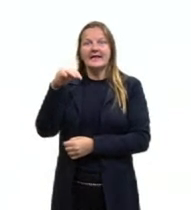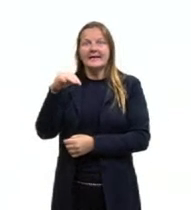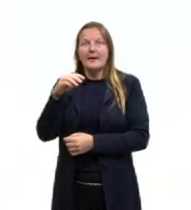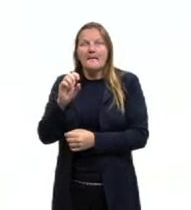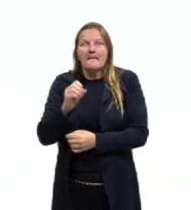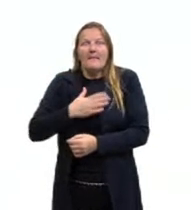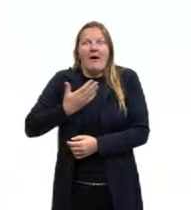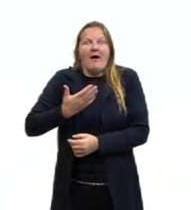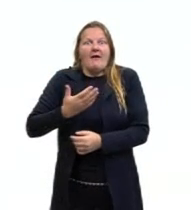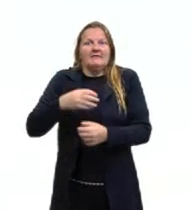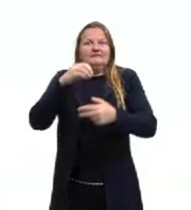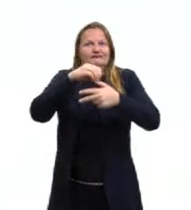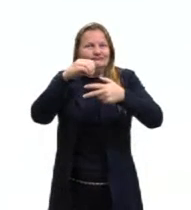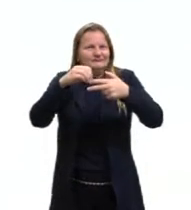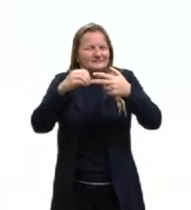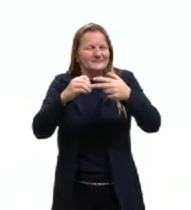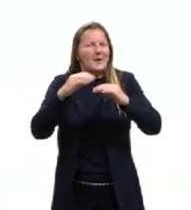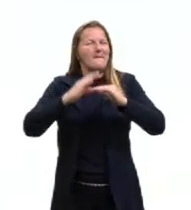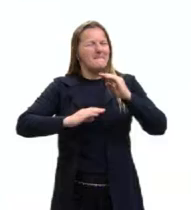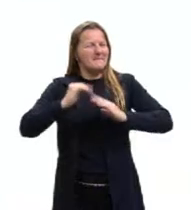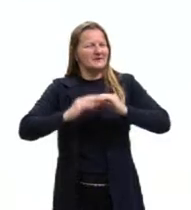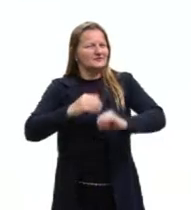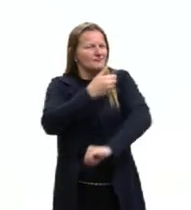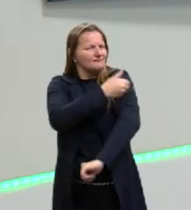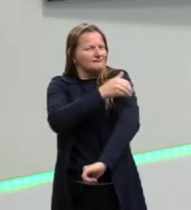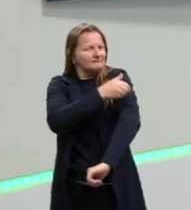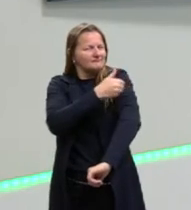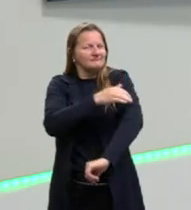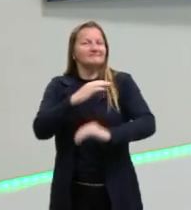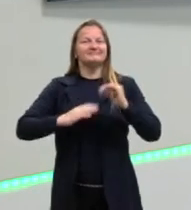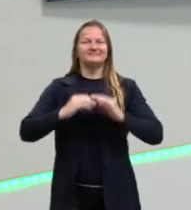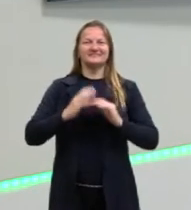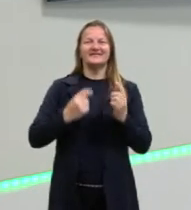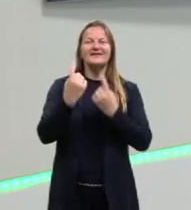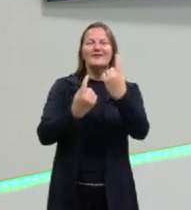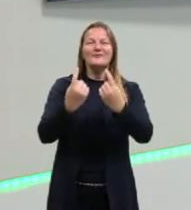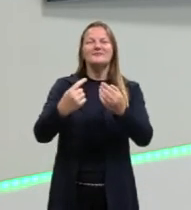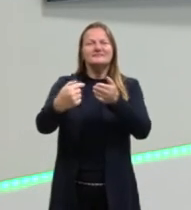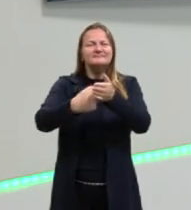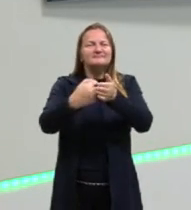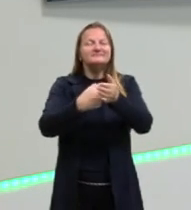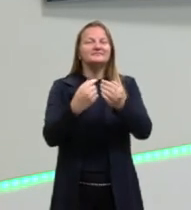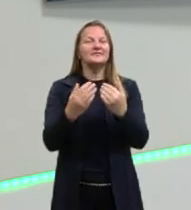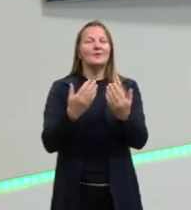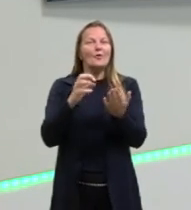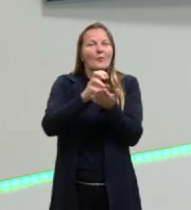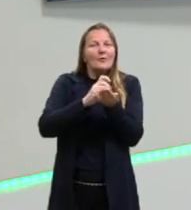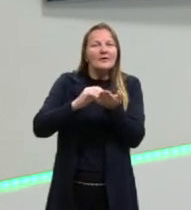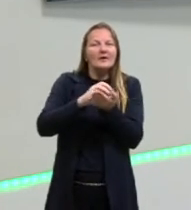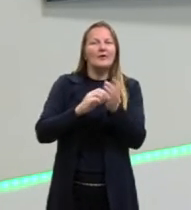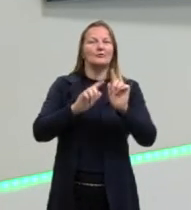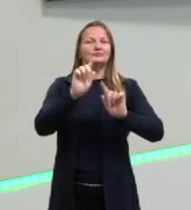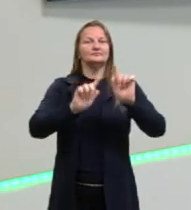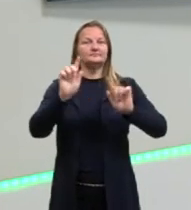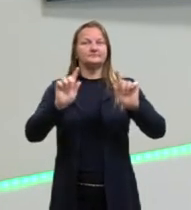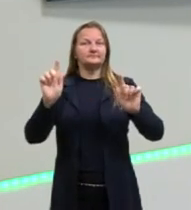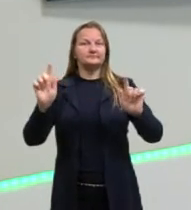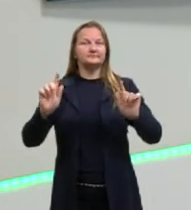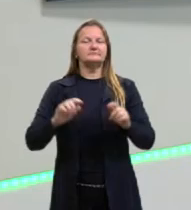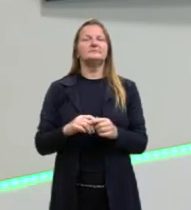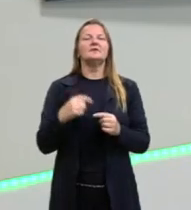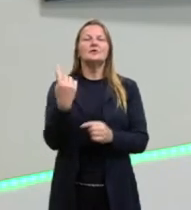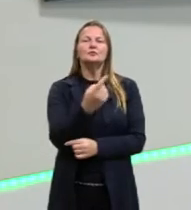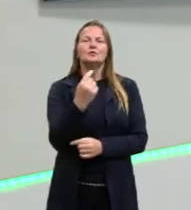sabem que nós vamos praticar um pouco vamos ver algumas questões envolvendo os cálculos estatísticos que nós